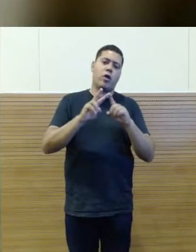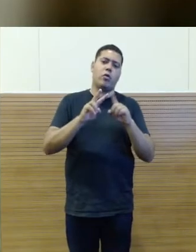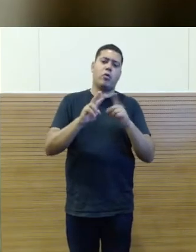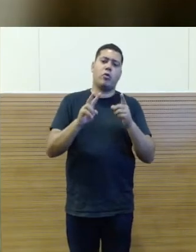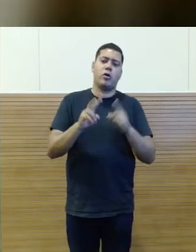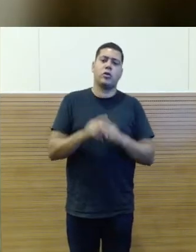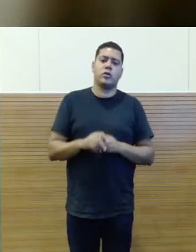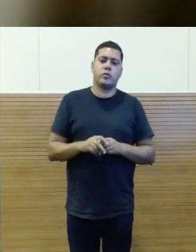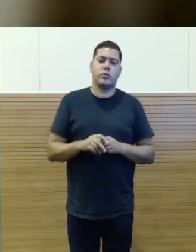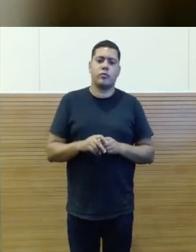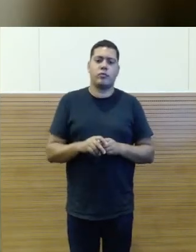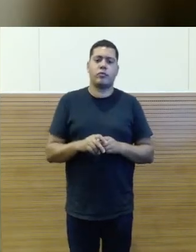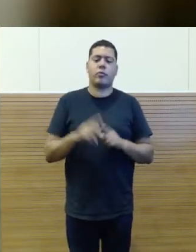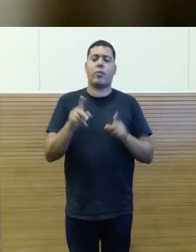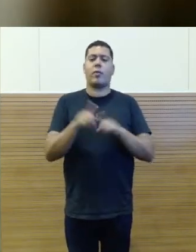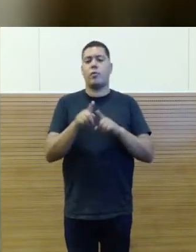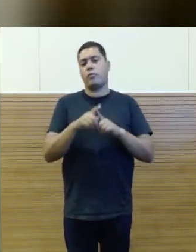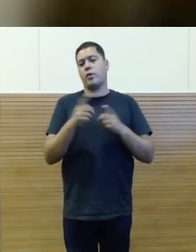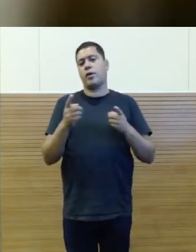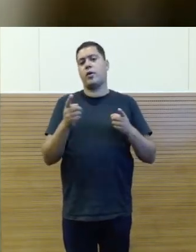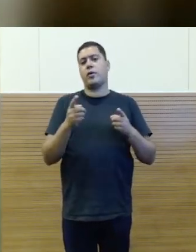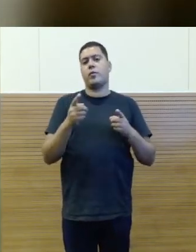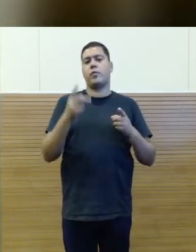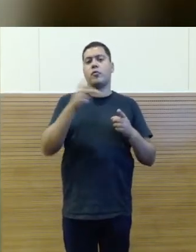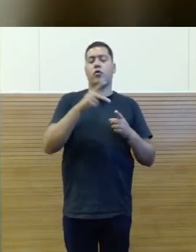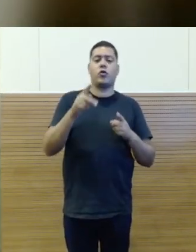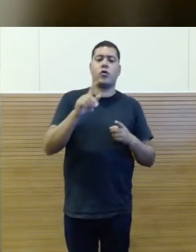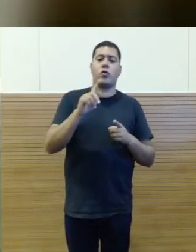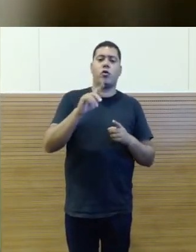e o professor Jeffrey,